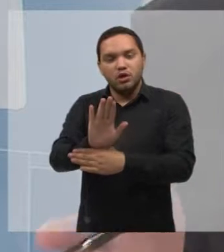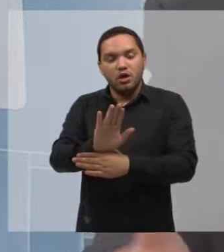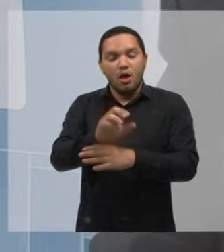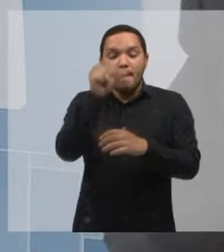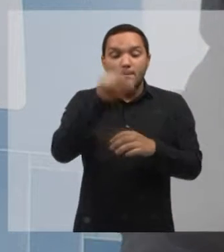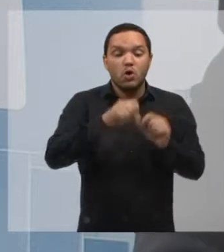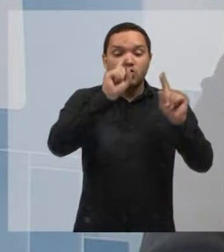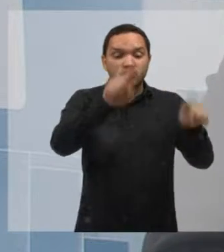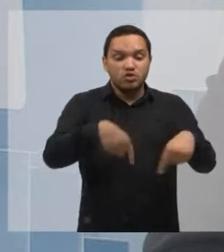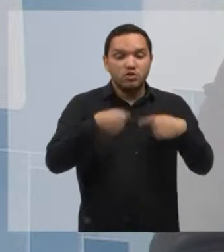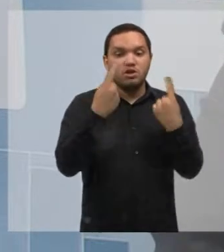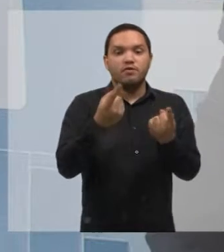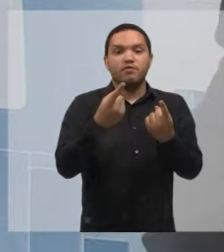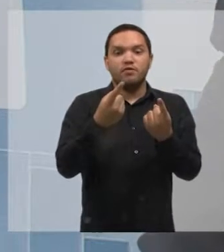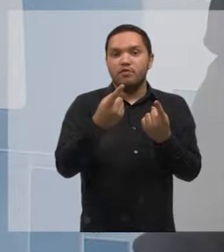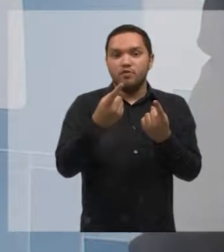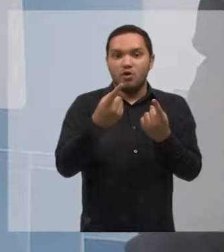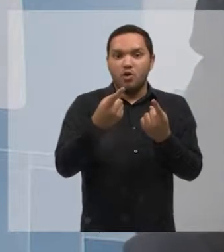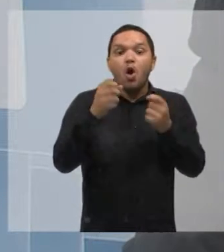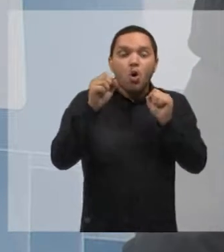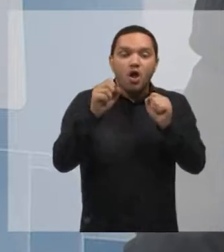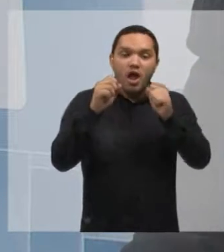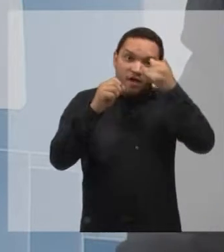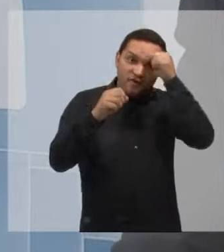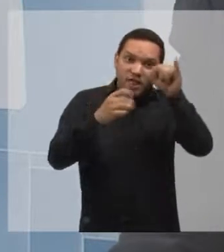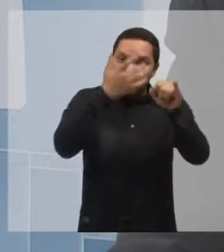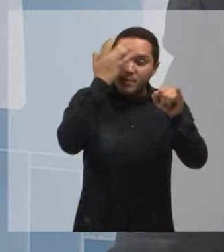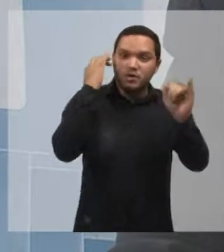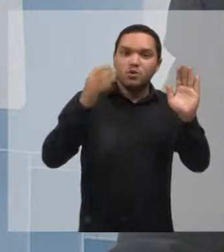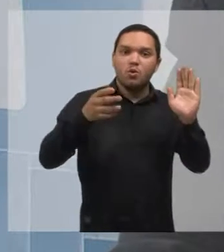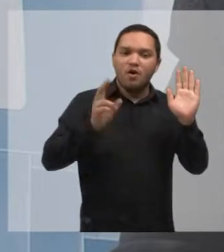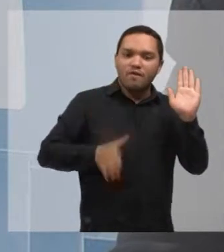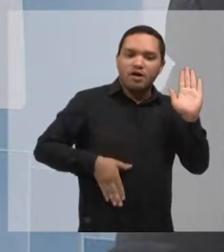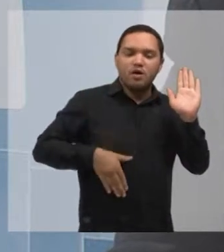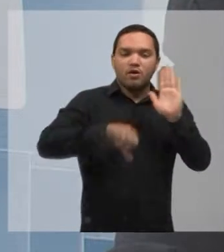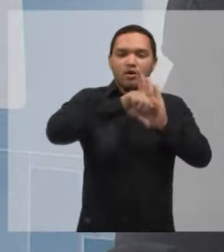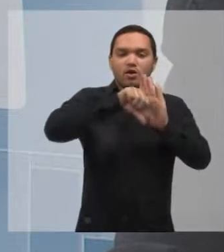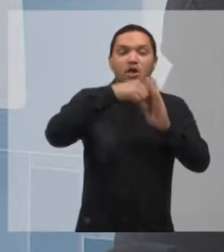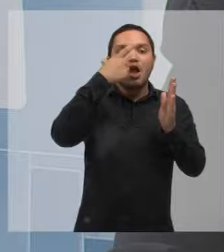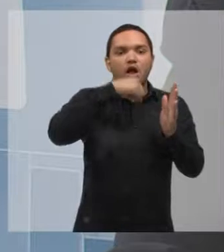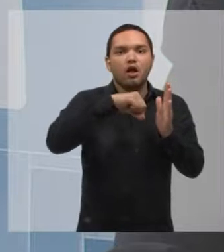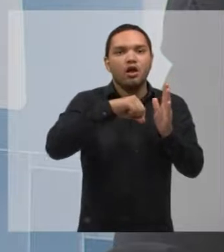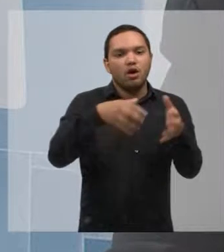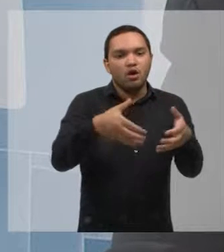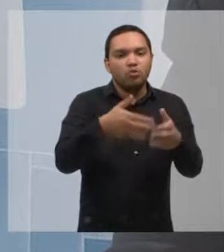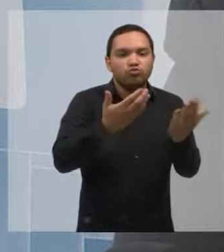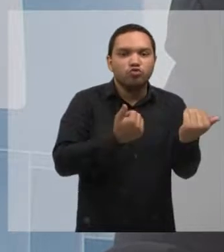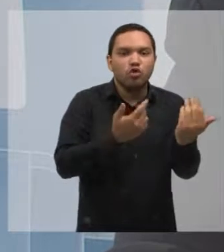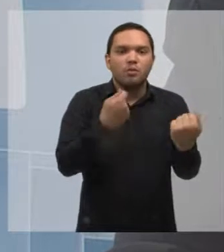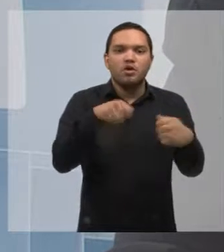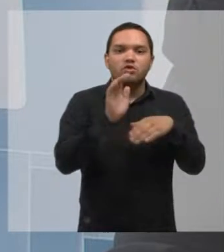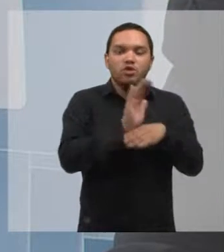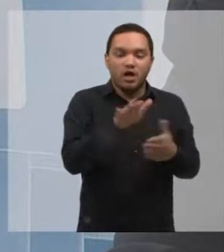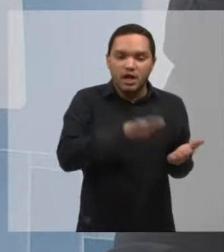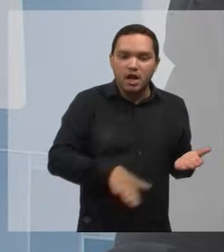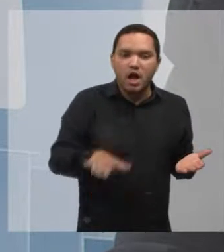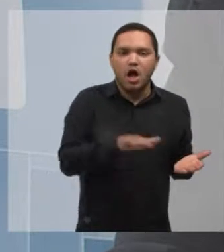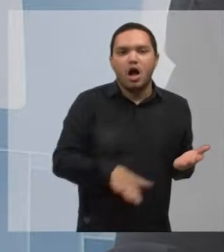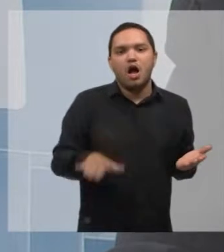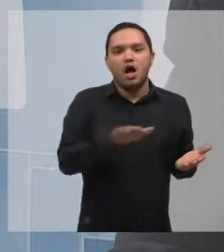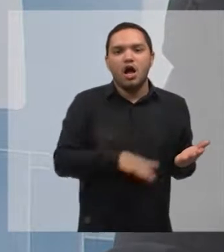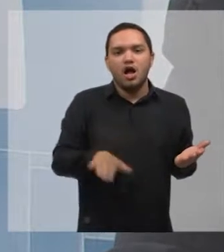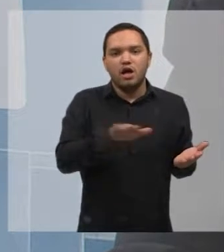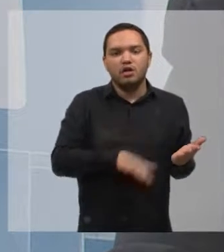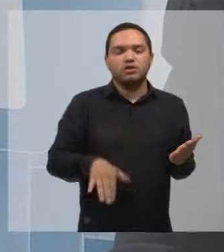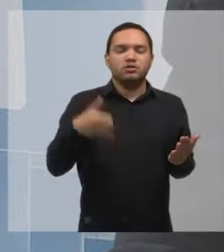é que outras pessoas não incorram no mesmo erro. E quem são essas outras pessoas? São jovens, né? são crianças, são adolescentes de